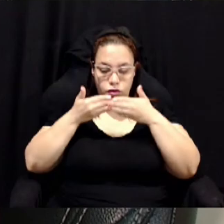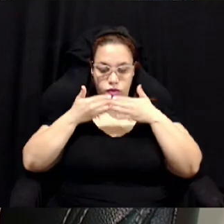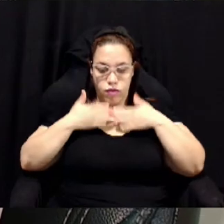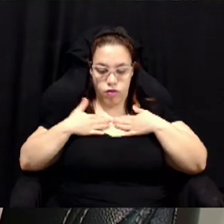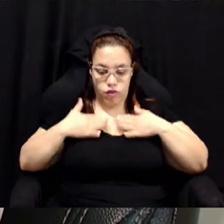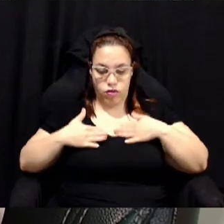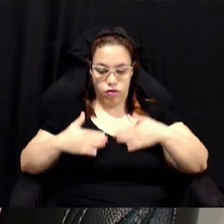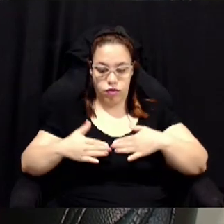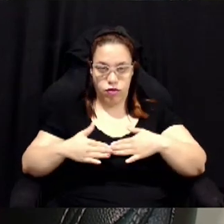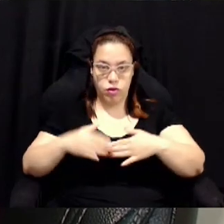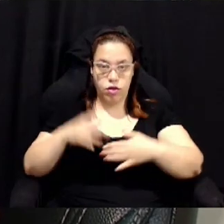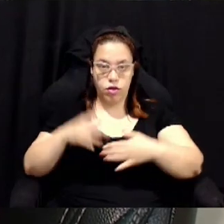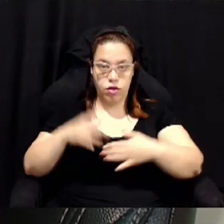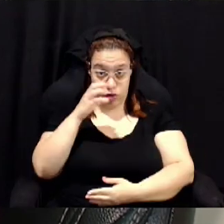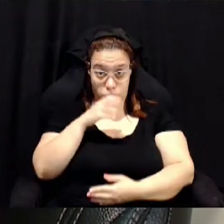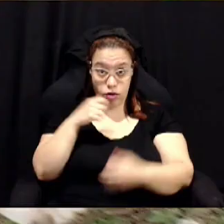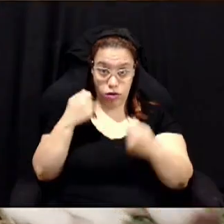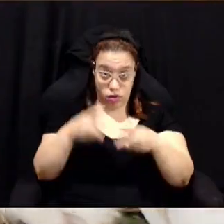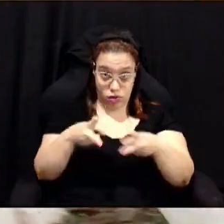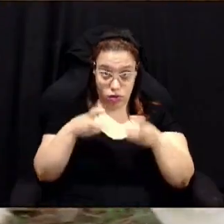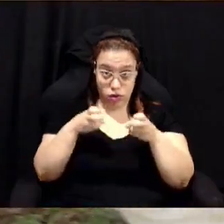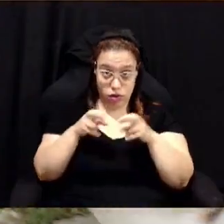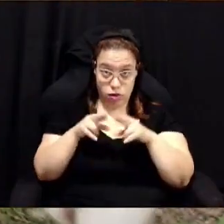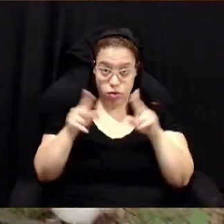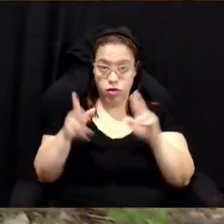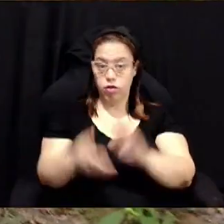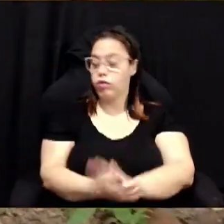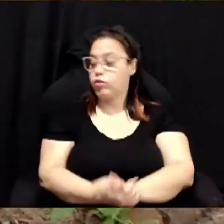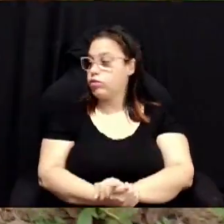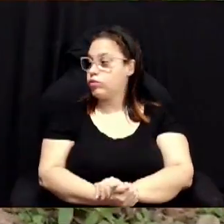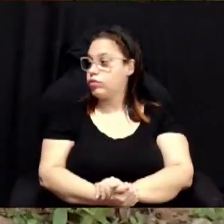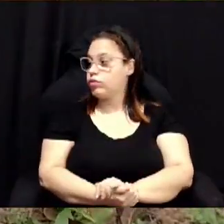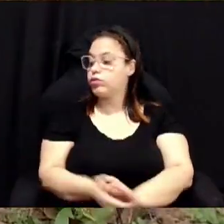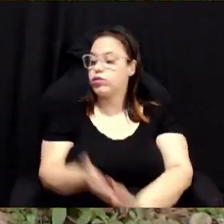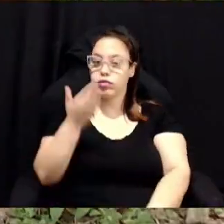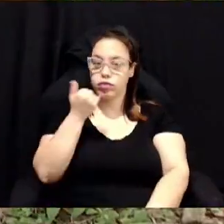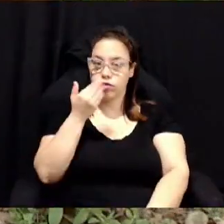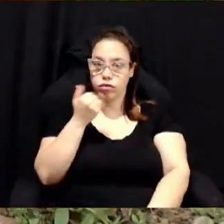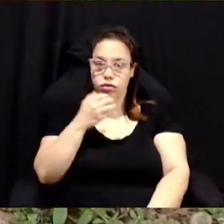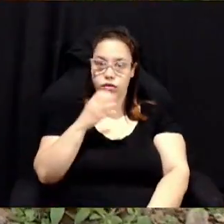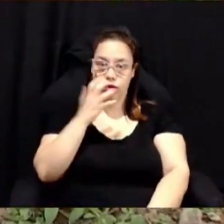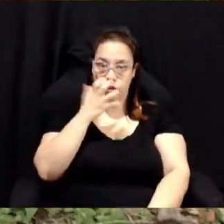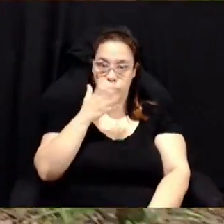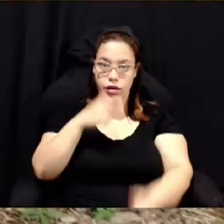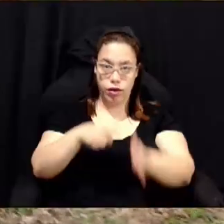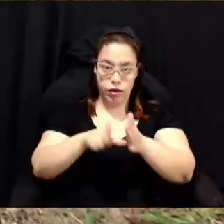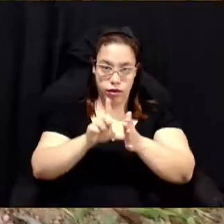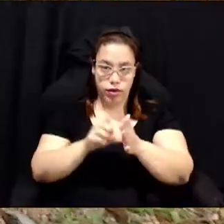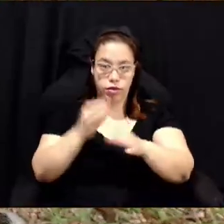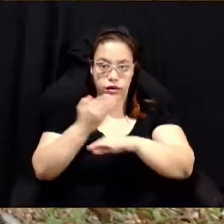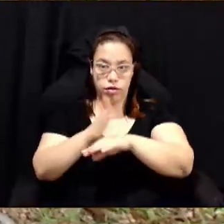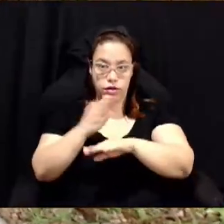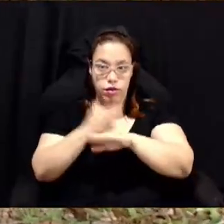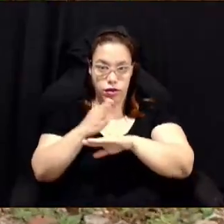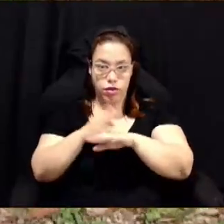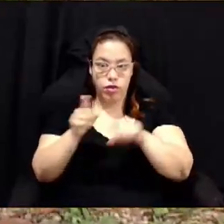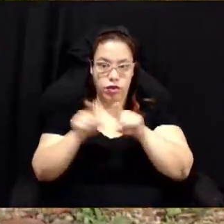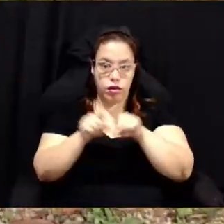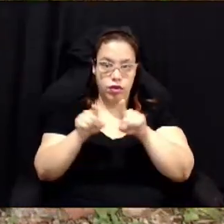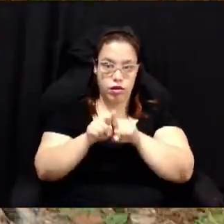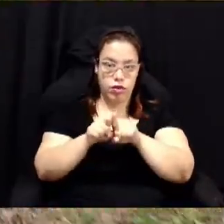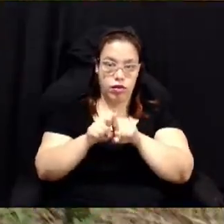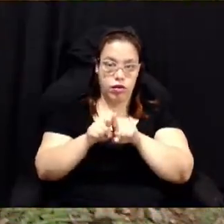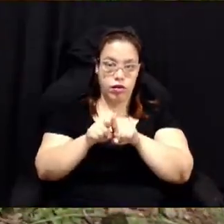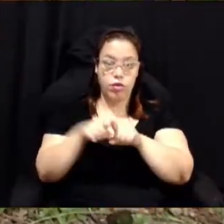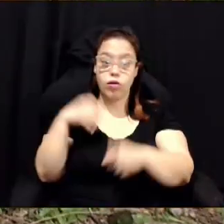emergência, caso perceba algo assim mais grave, né? A alimentação do cachorro antes da prática também desempenha um papel